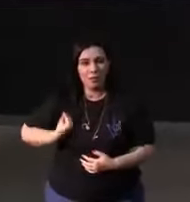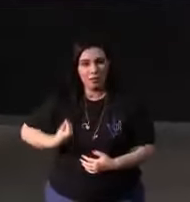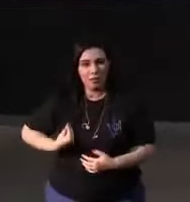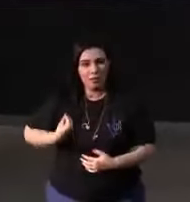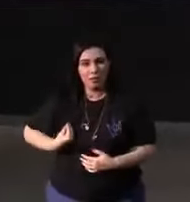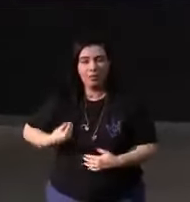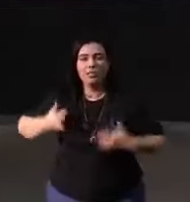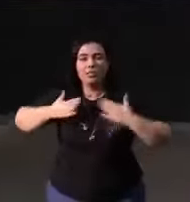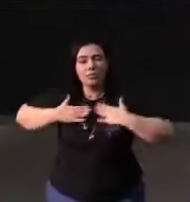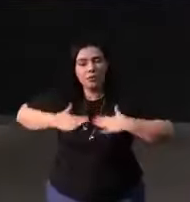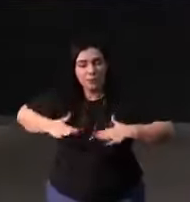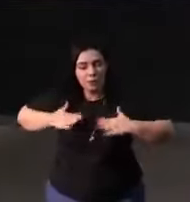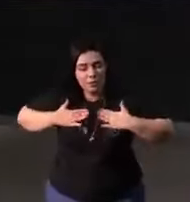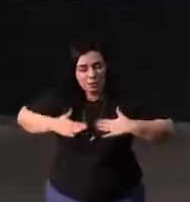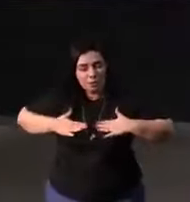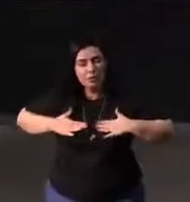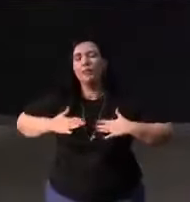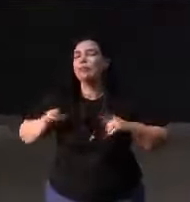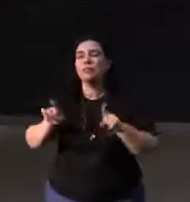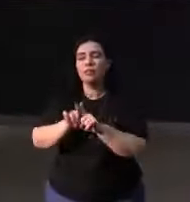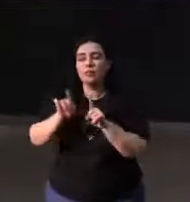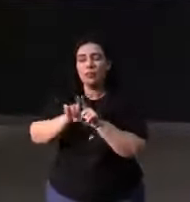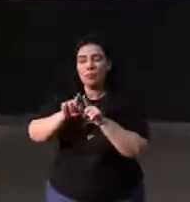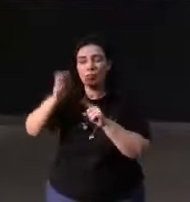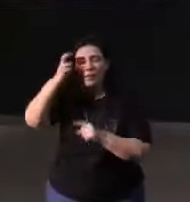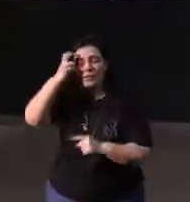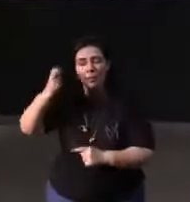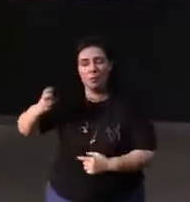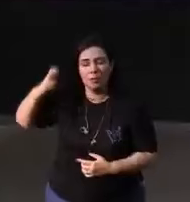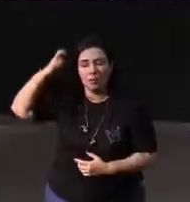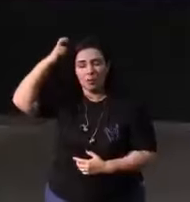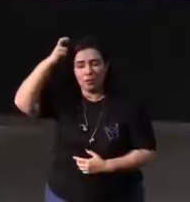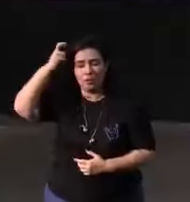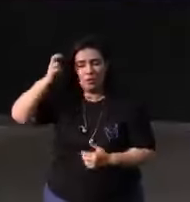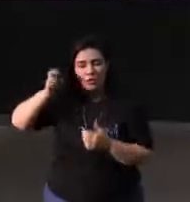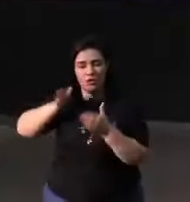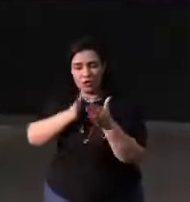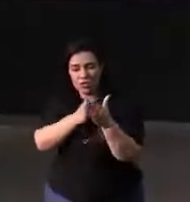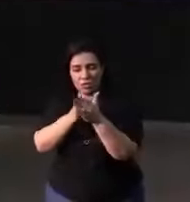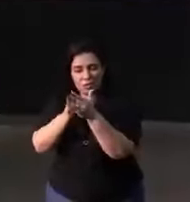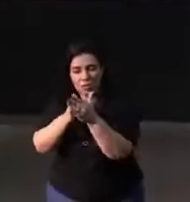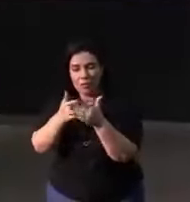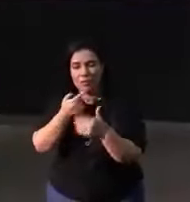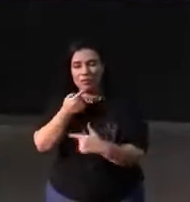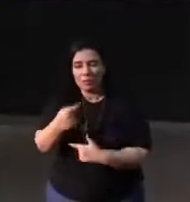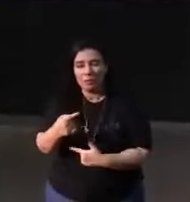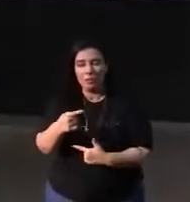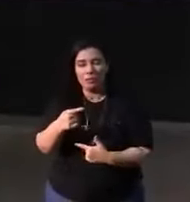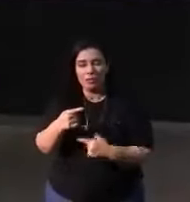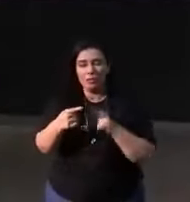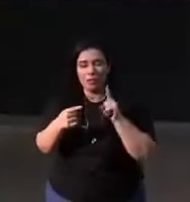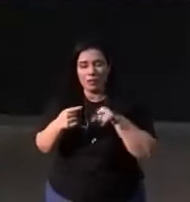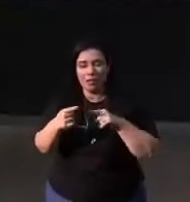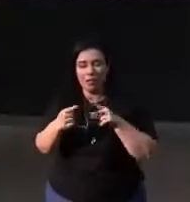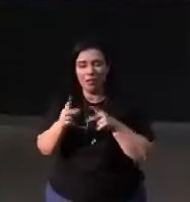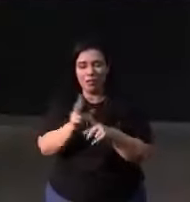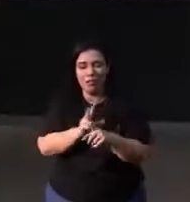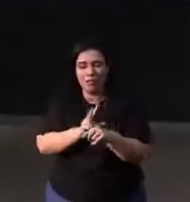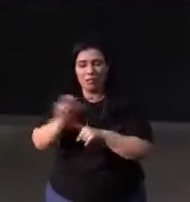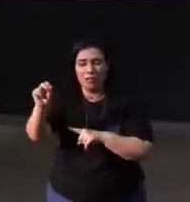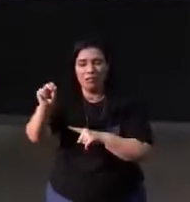deem tranquilidade, te deem direção, sabedoria, para que essa semana seja uma semana de